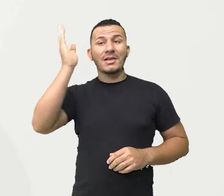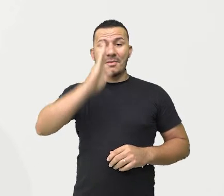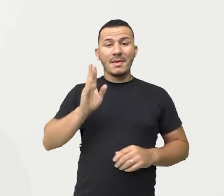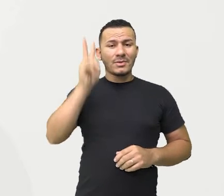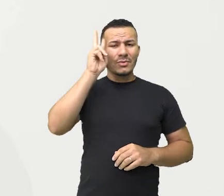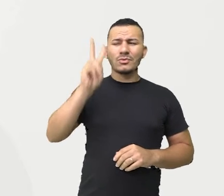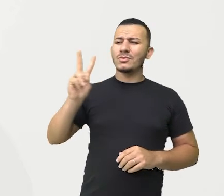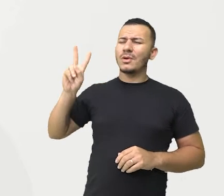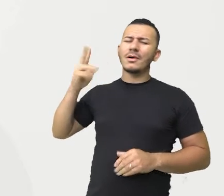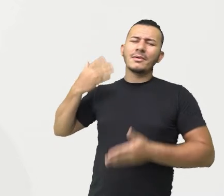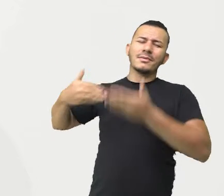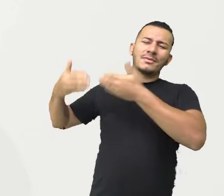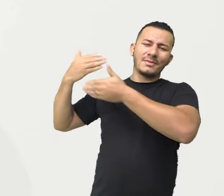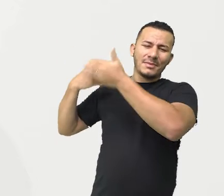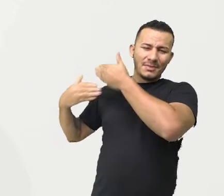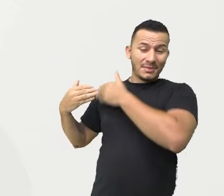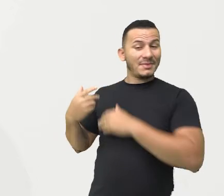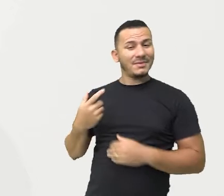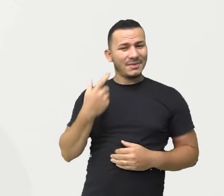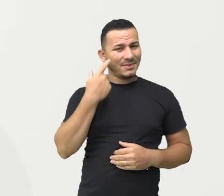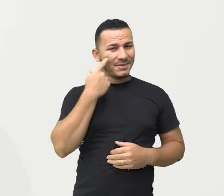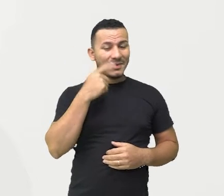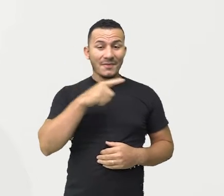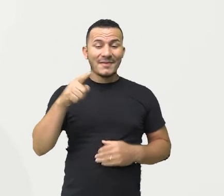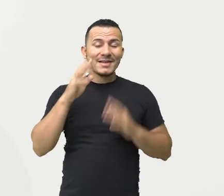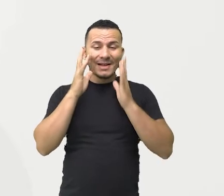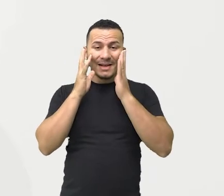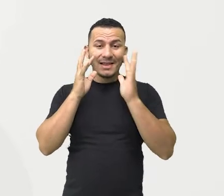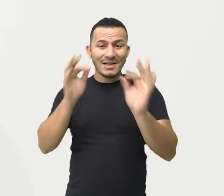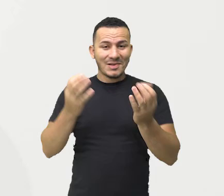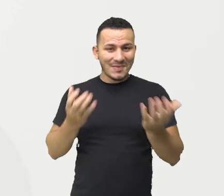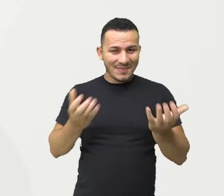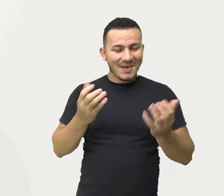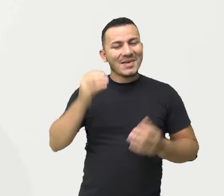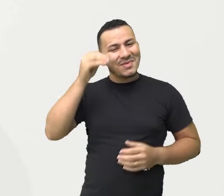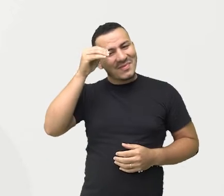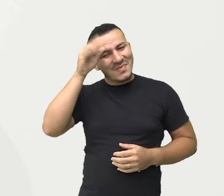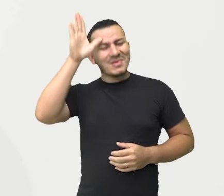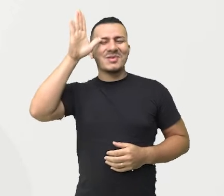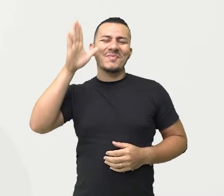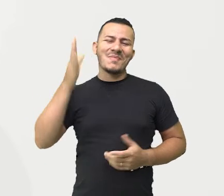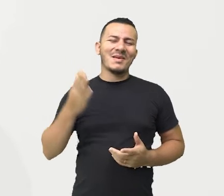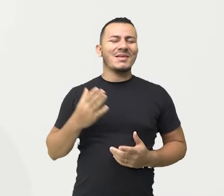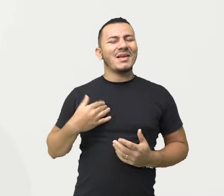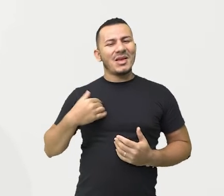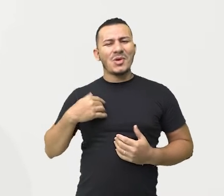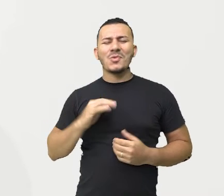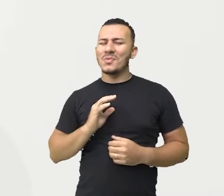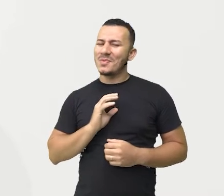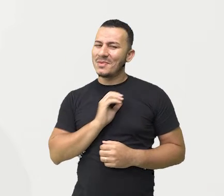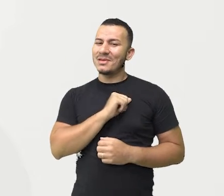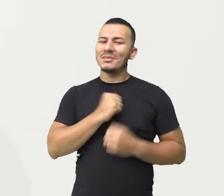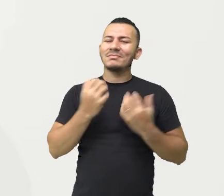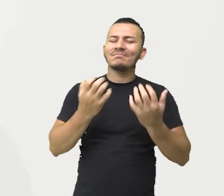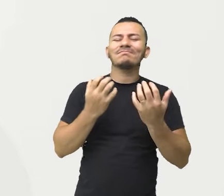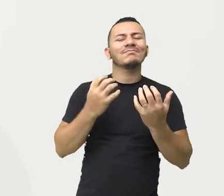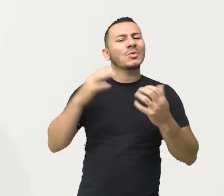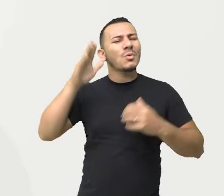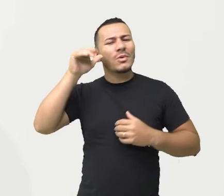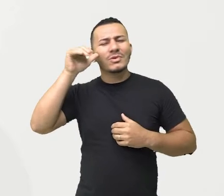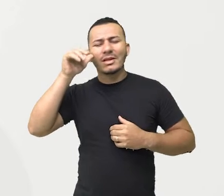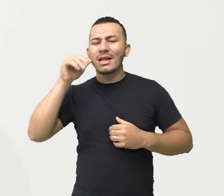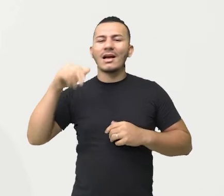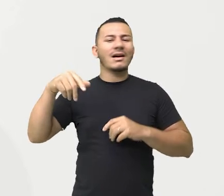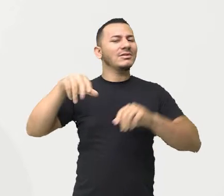Brasil. Então, para que vocês tenham conhecimento, todos nós adoramos saber curiosidades sobre qualquer tipo